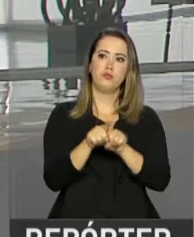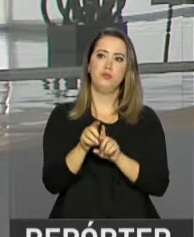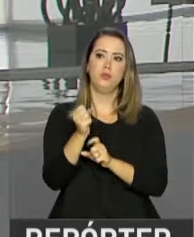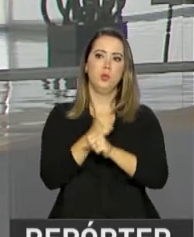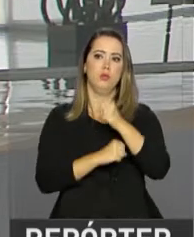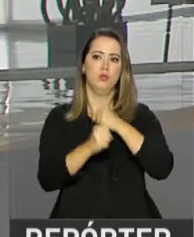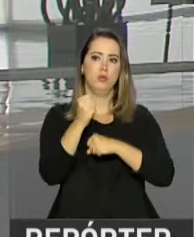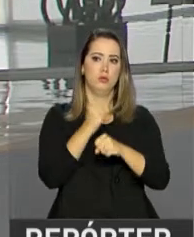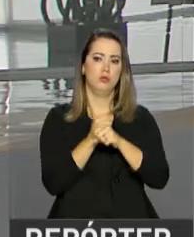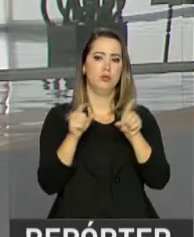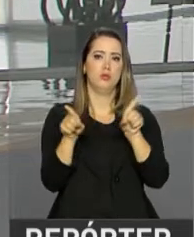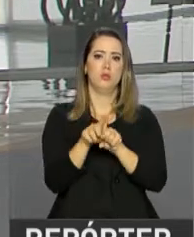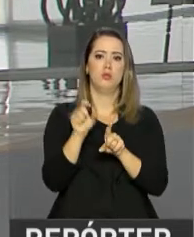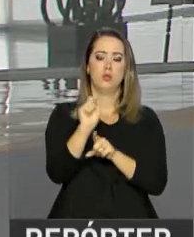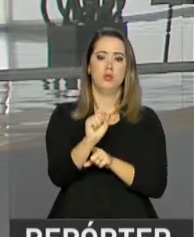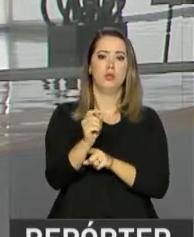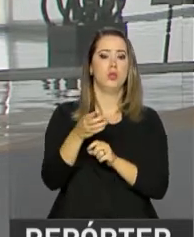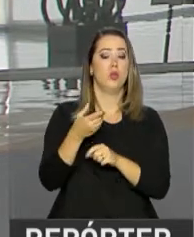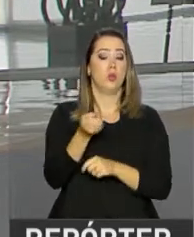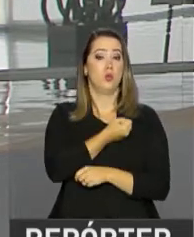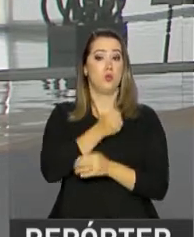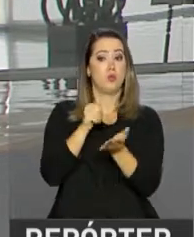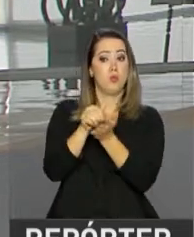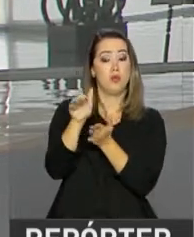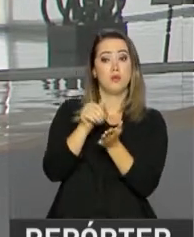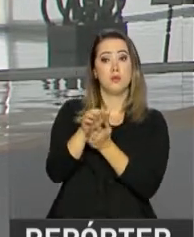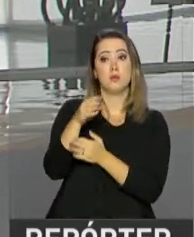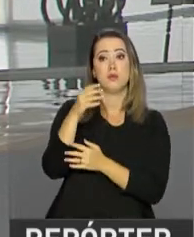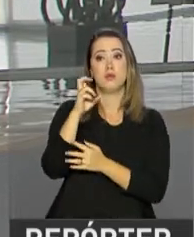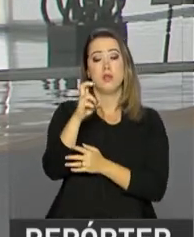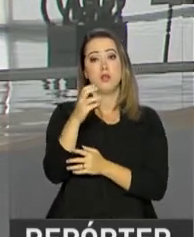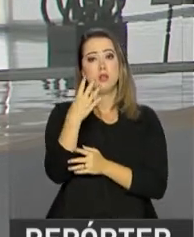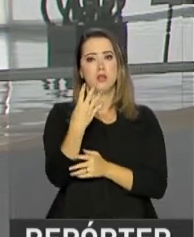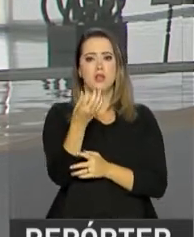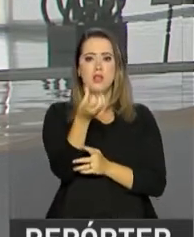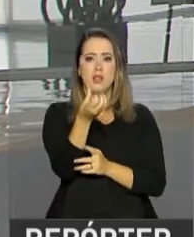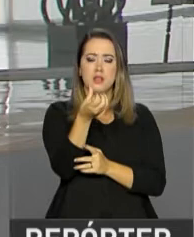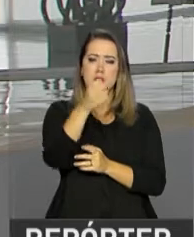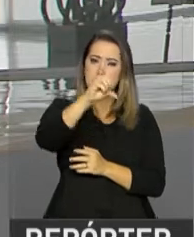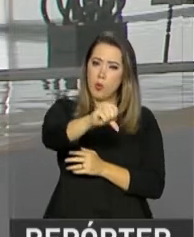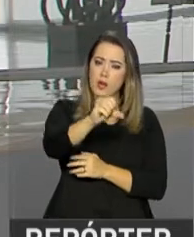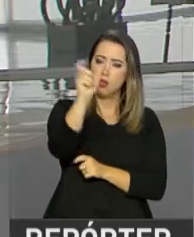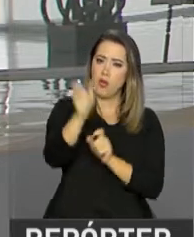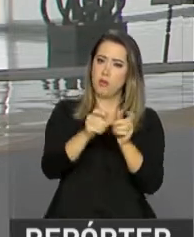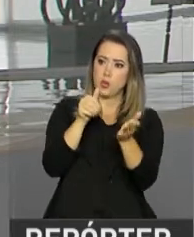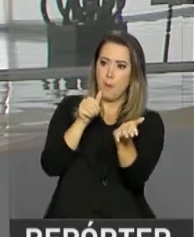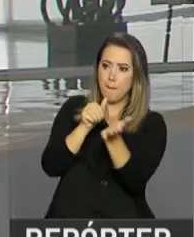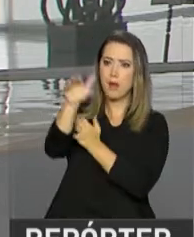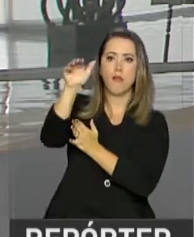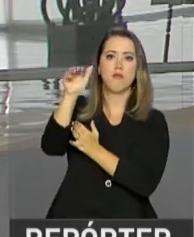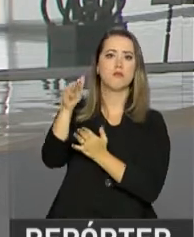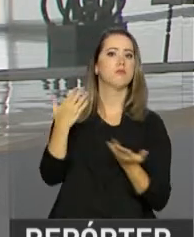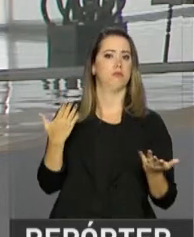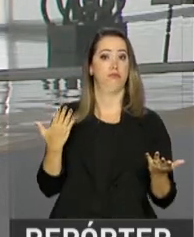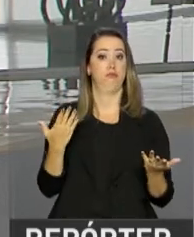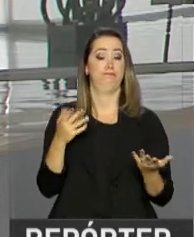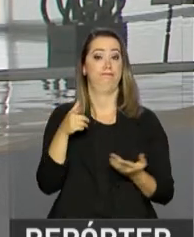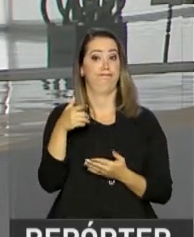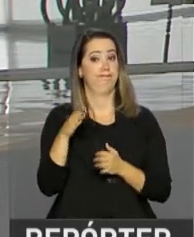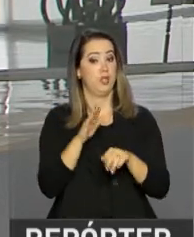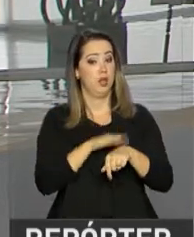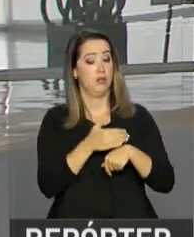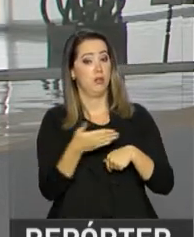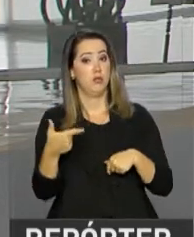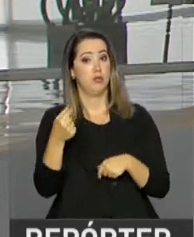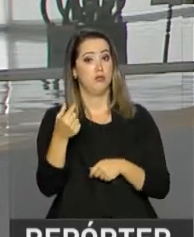passado, o número de demissões foi maior, 549 demissões. E neste período, de 2003 ao fim